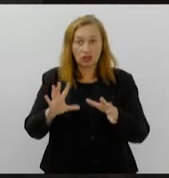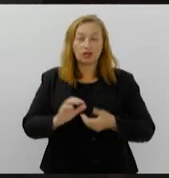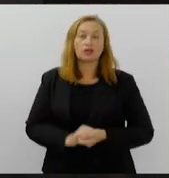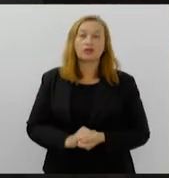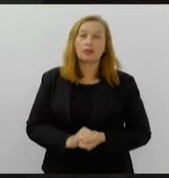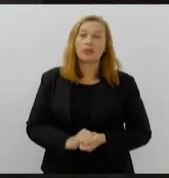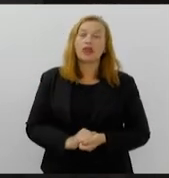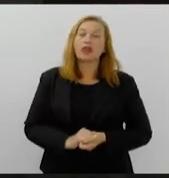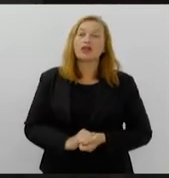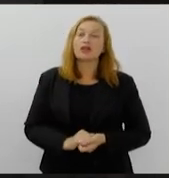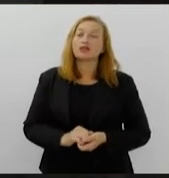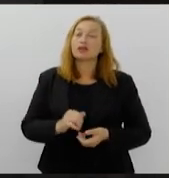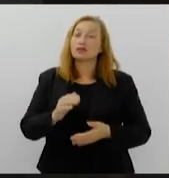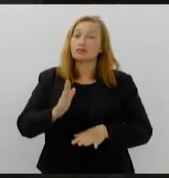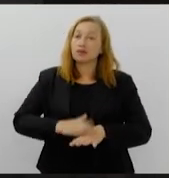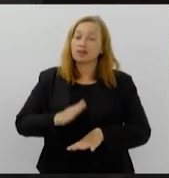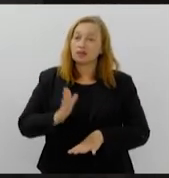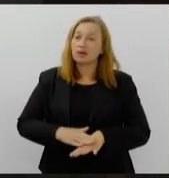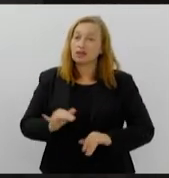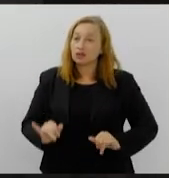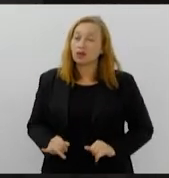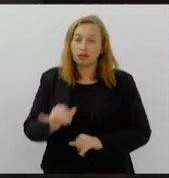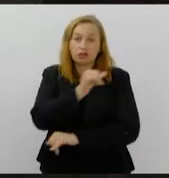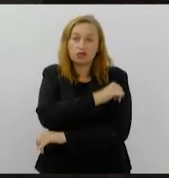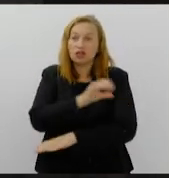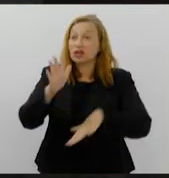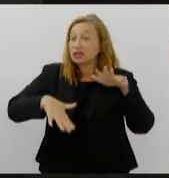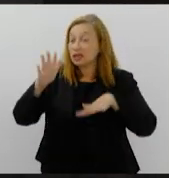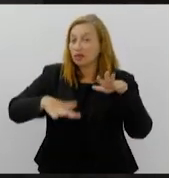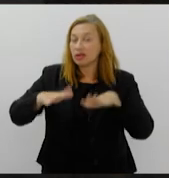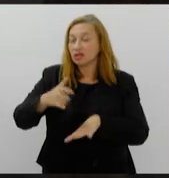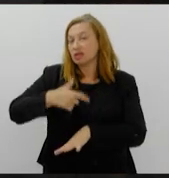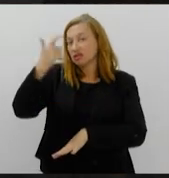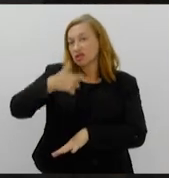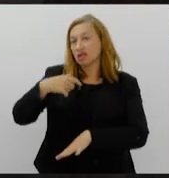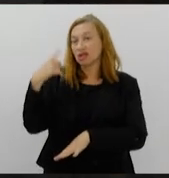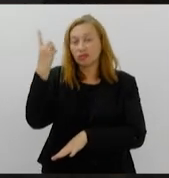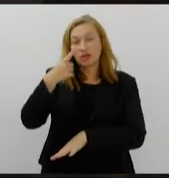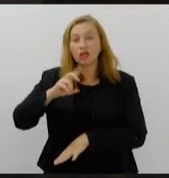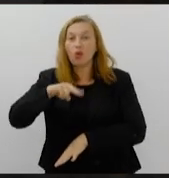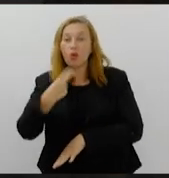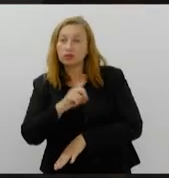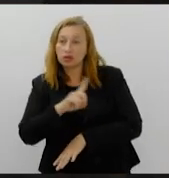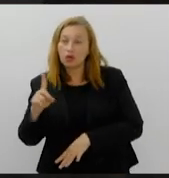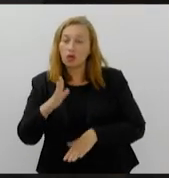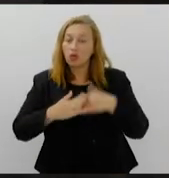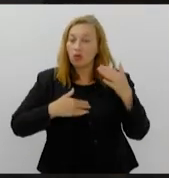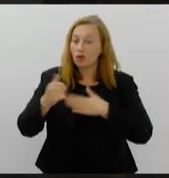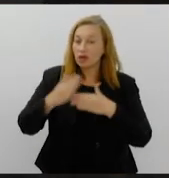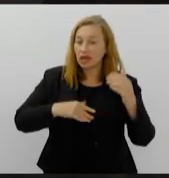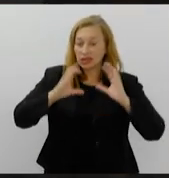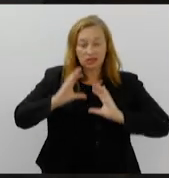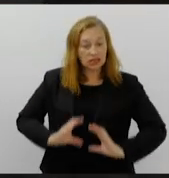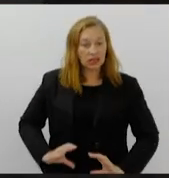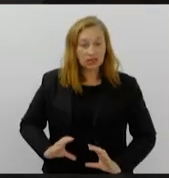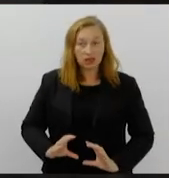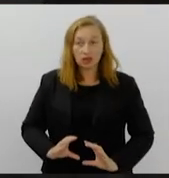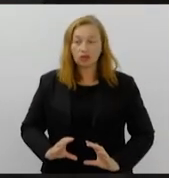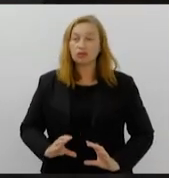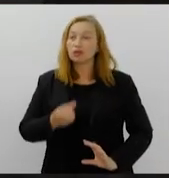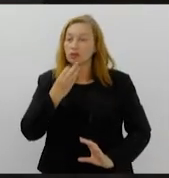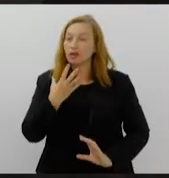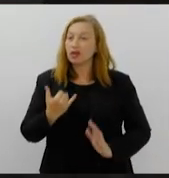Rio de Janeiro cada vez mais, independente de sermos deputados ou não. Eu acho que qualquer cidadão de bem que paga seu tributo,